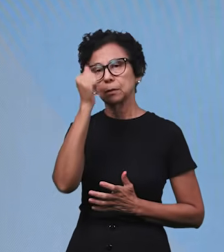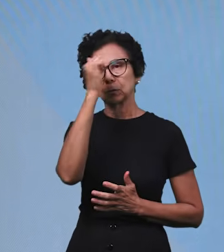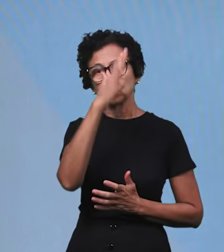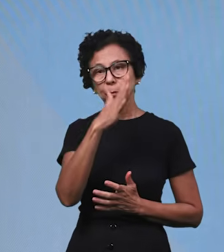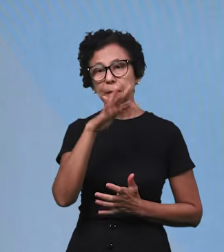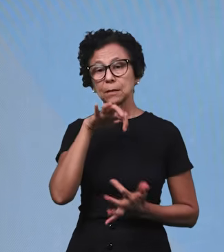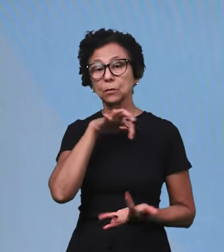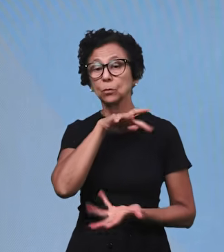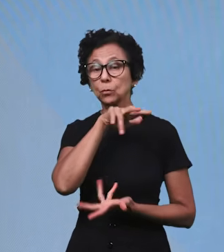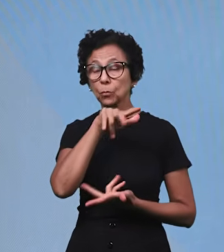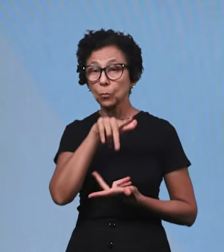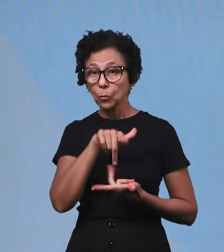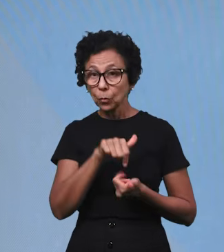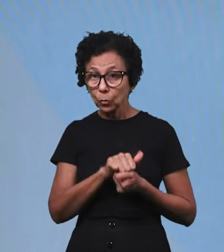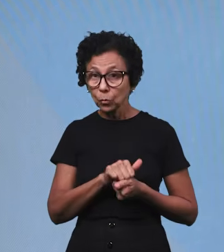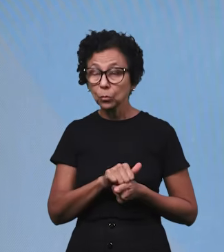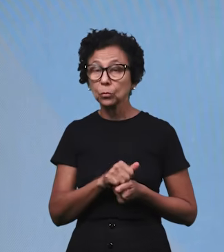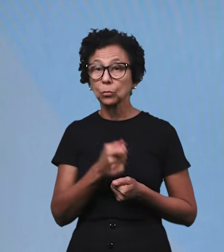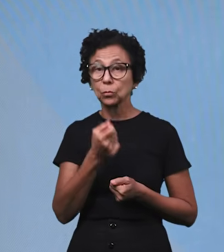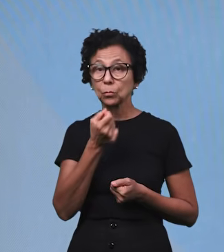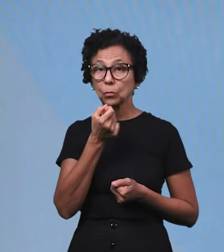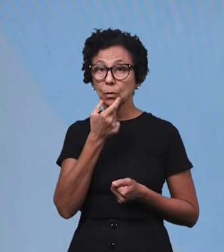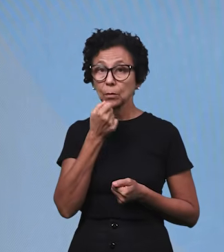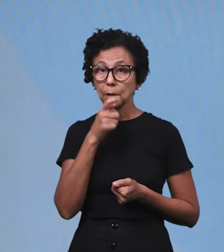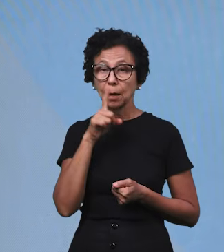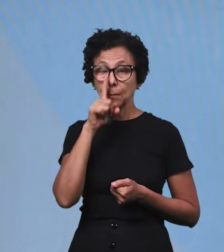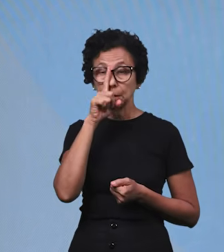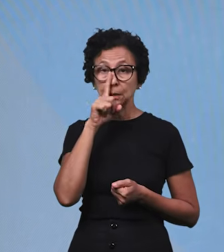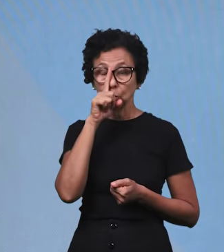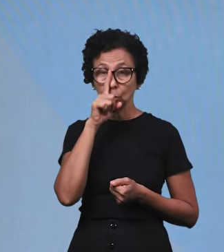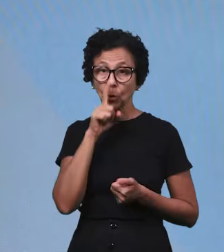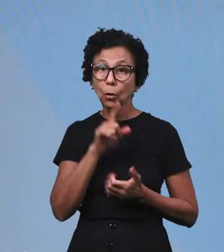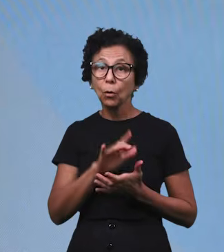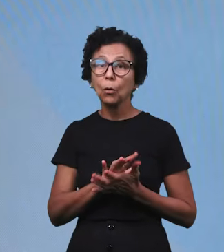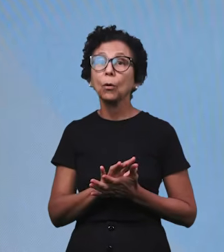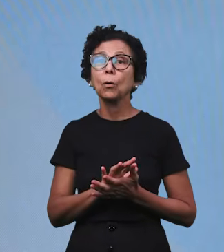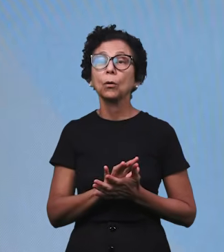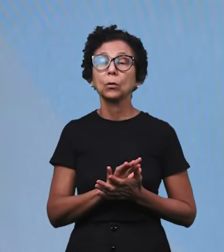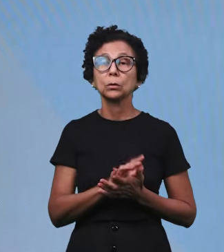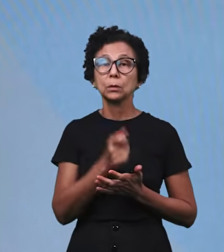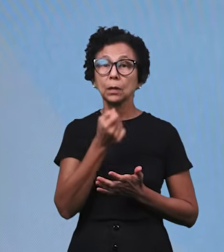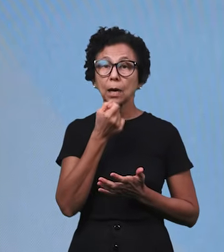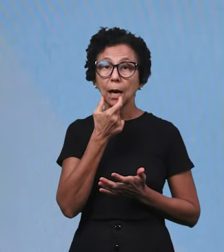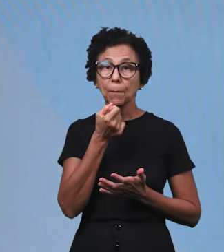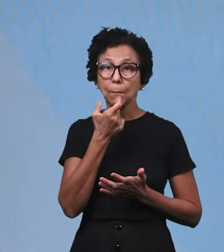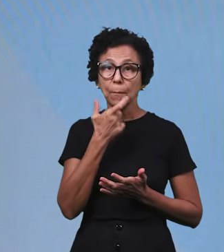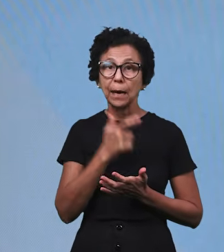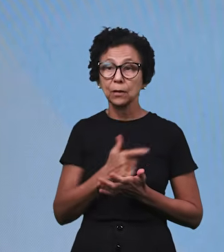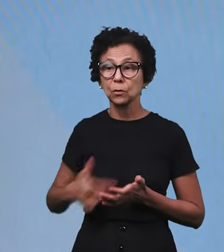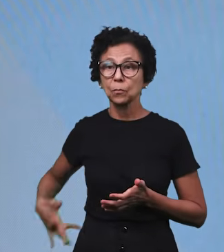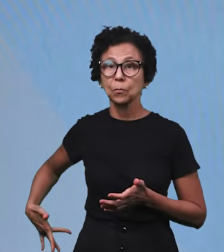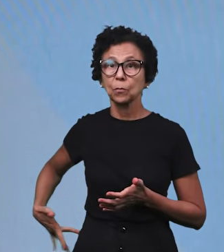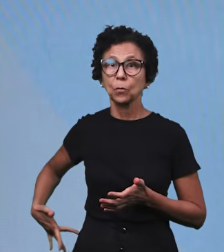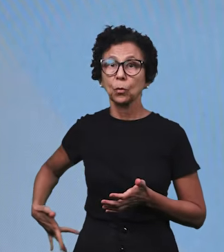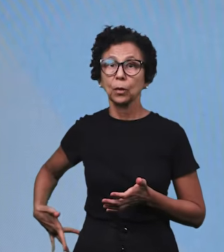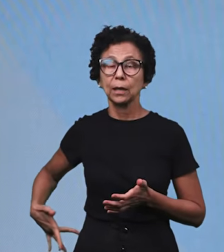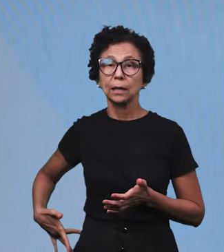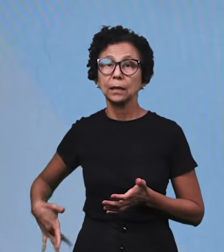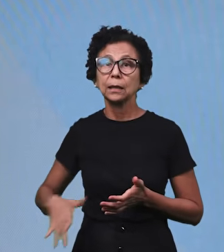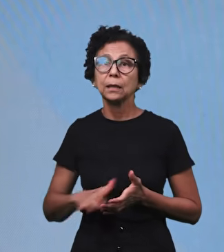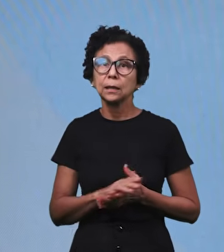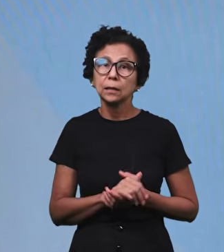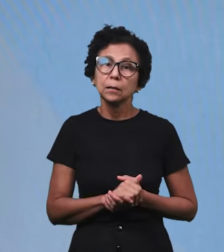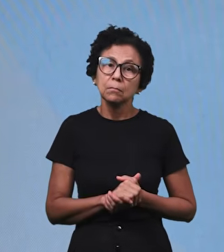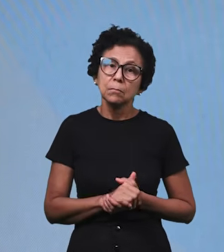Brasil e no mundo que mais causa doença renal, né, que mais afeta o rim negativamente causando lesão, é um medicamento que